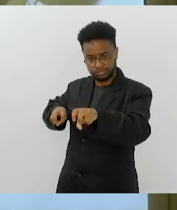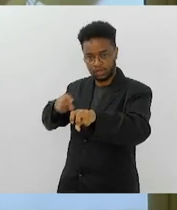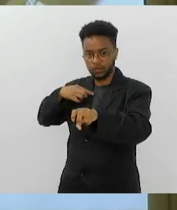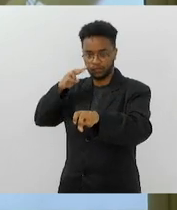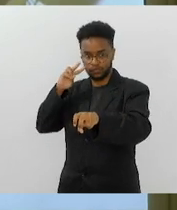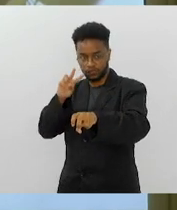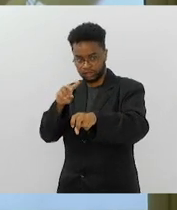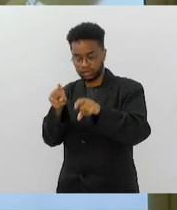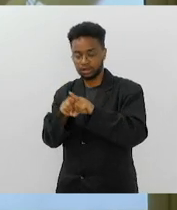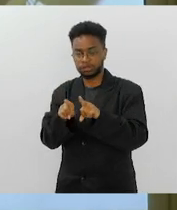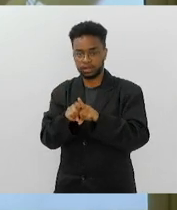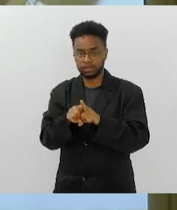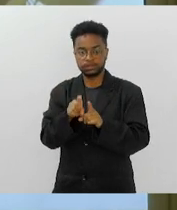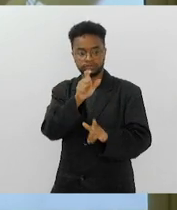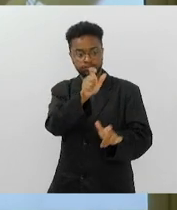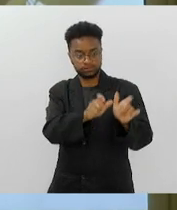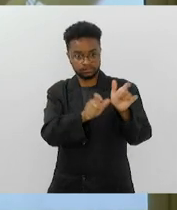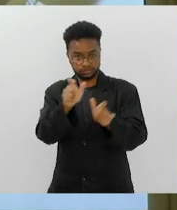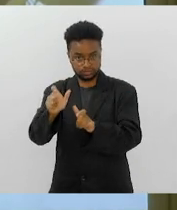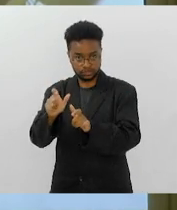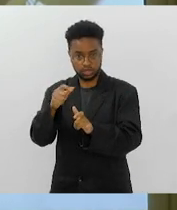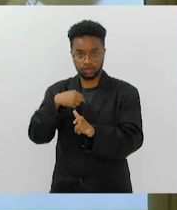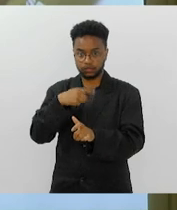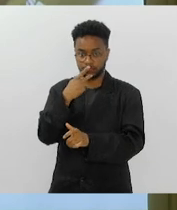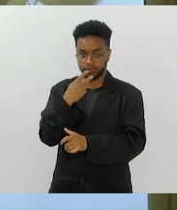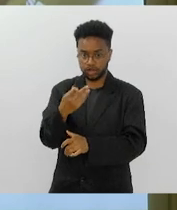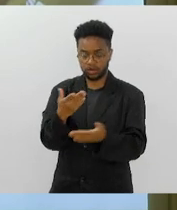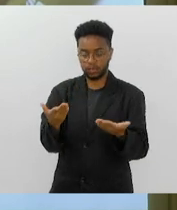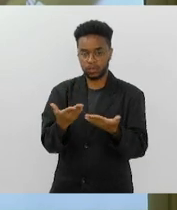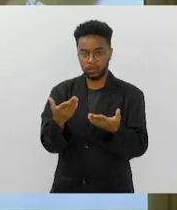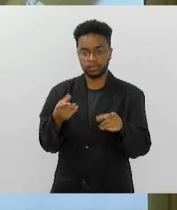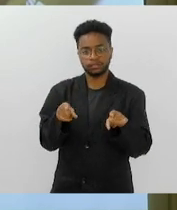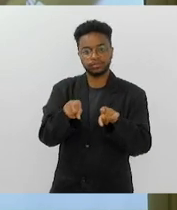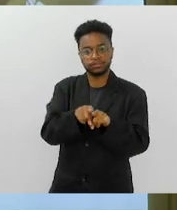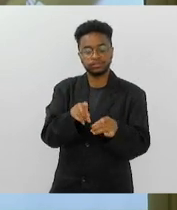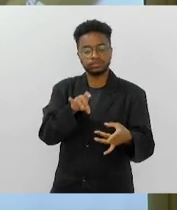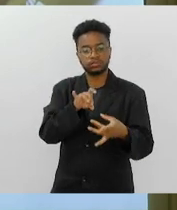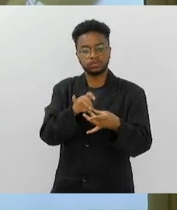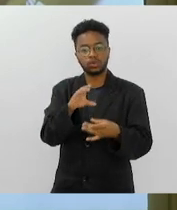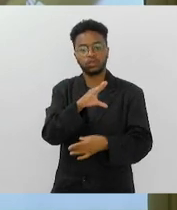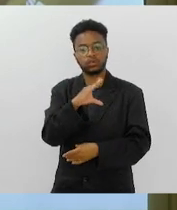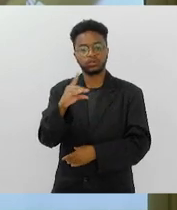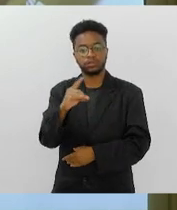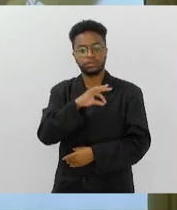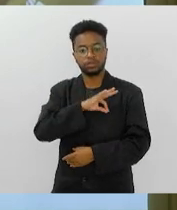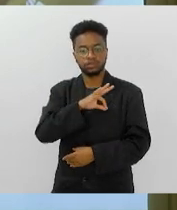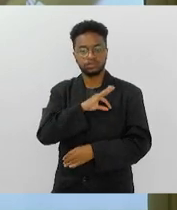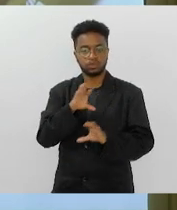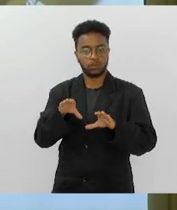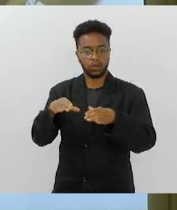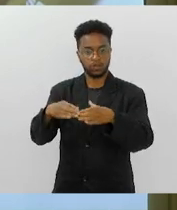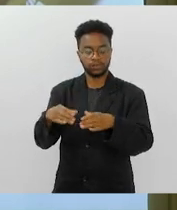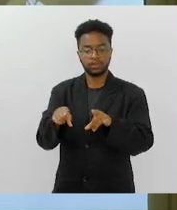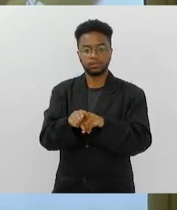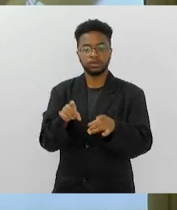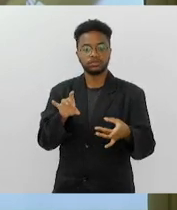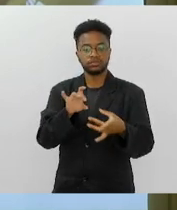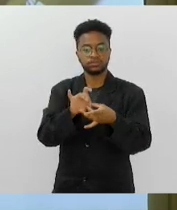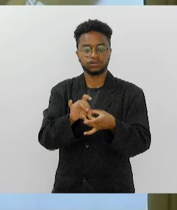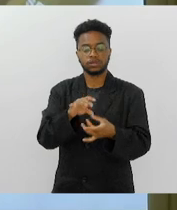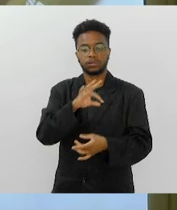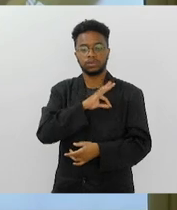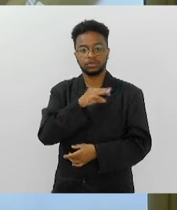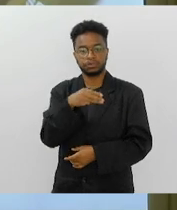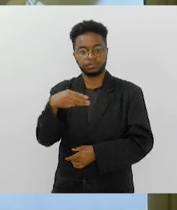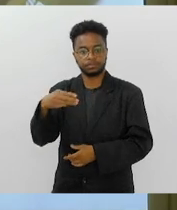Essas pessoas, elas são parceiras da Coordenadoria de Polícia Comunitária, elas são parceiras da Polícia Militar do Acre,